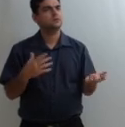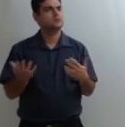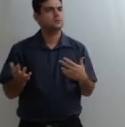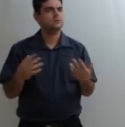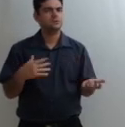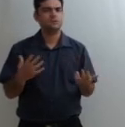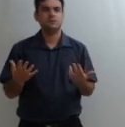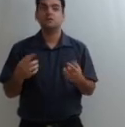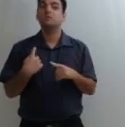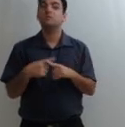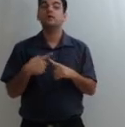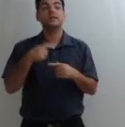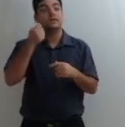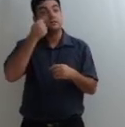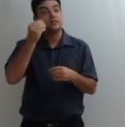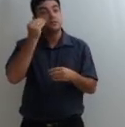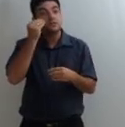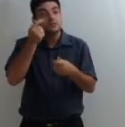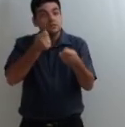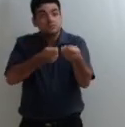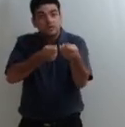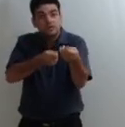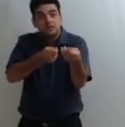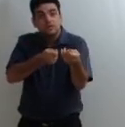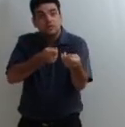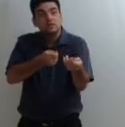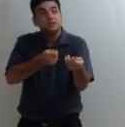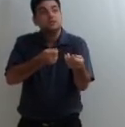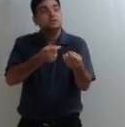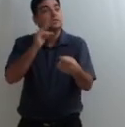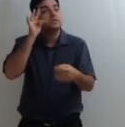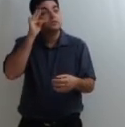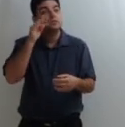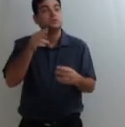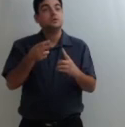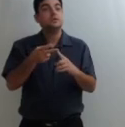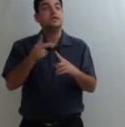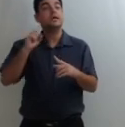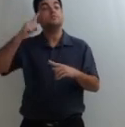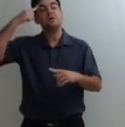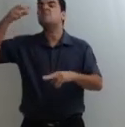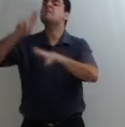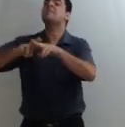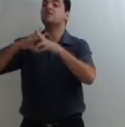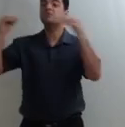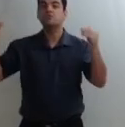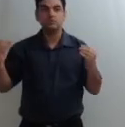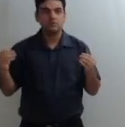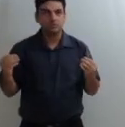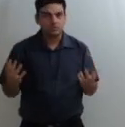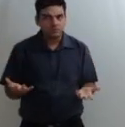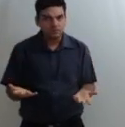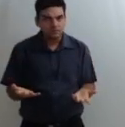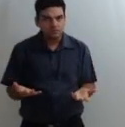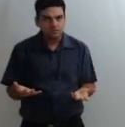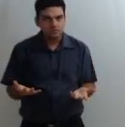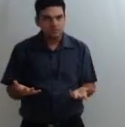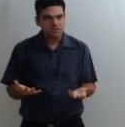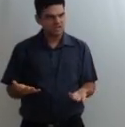de estar ameaçando testemunha, decretou a prisão, ele desaparece, e aí nós vamos beneficiar esse